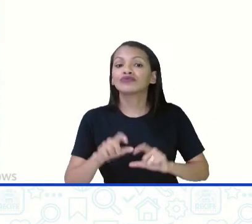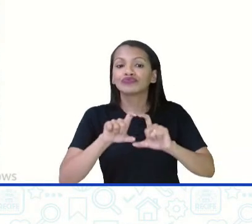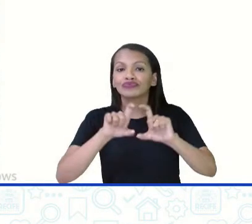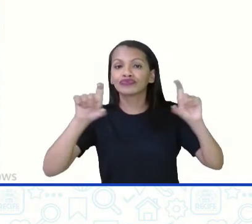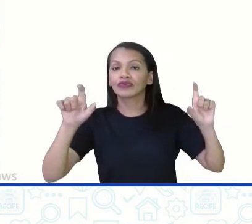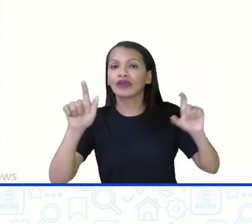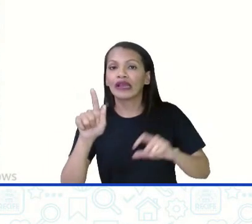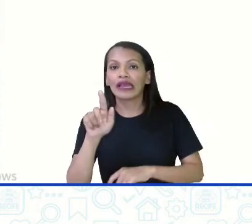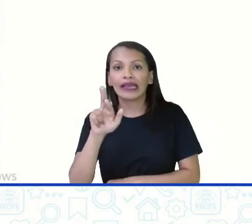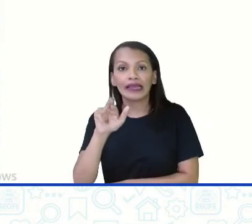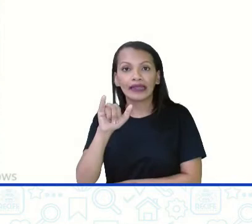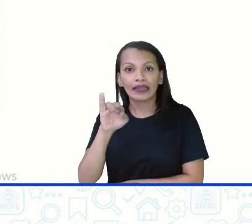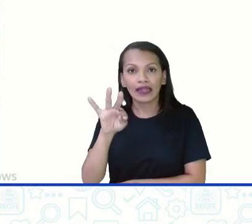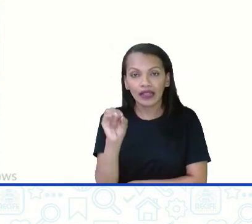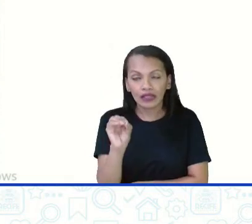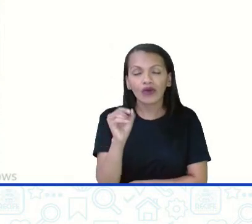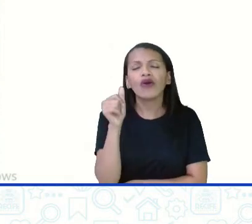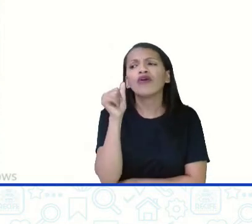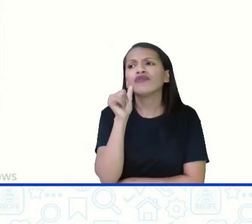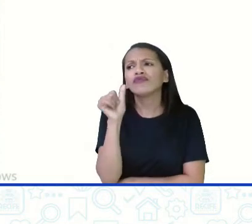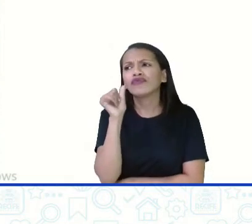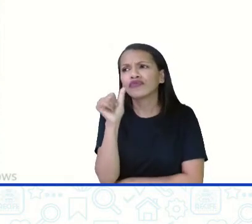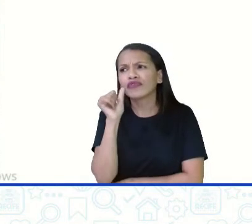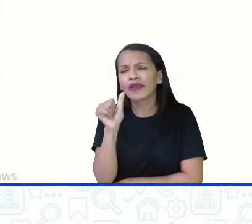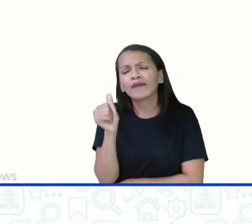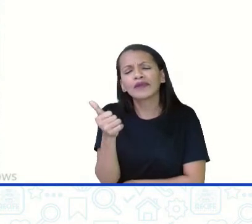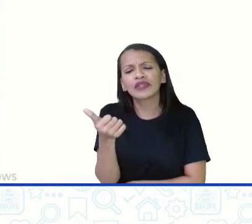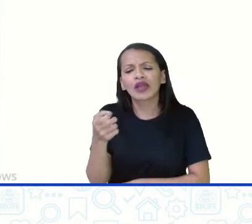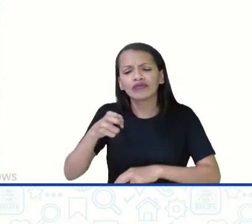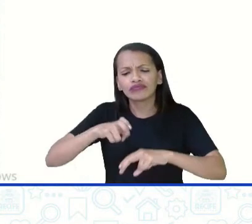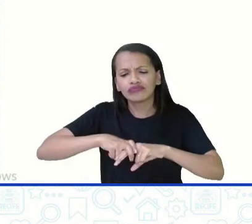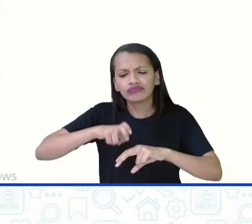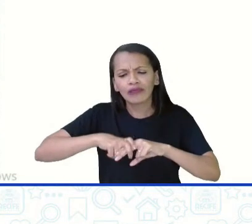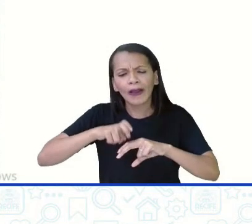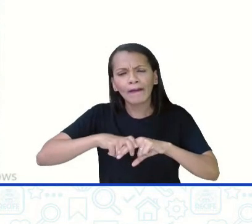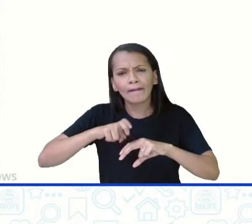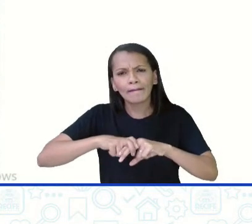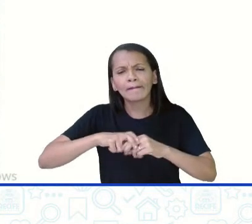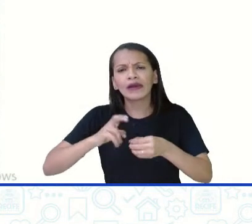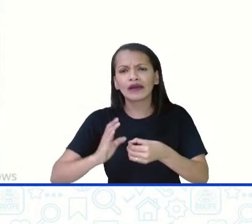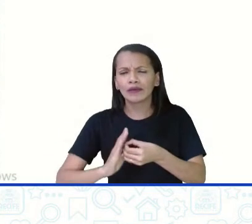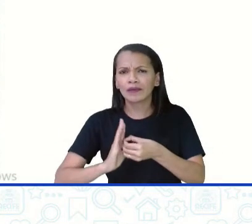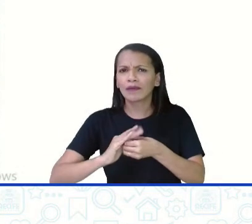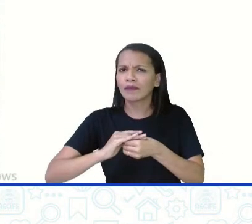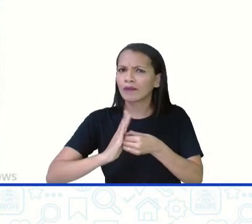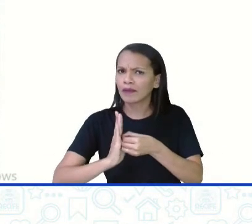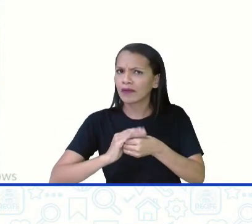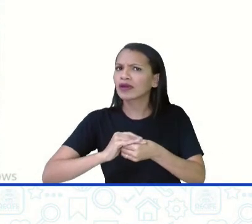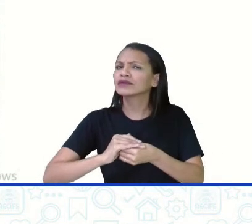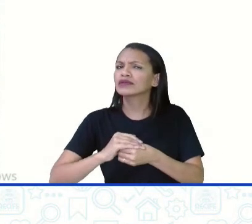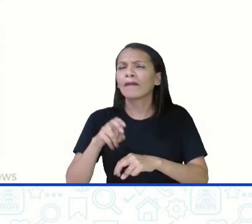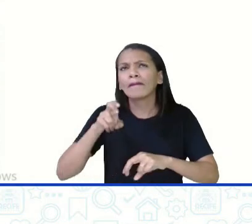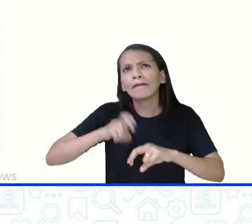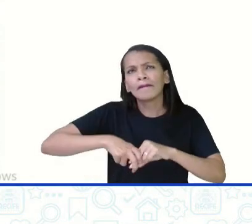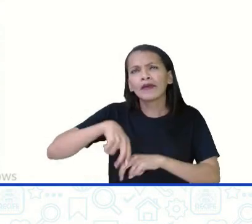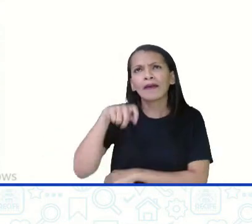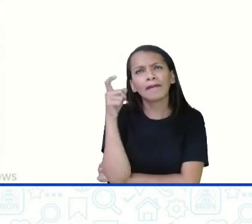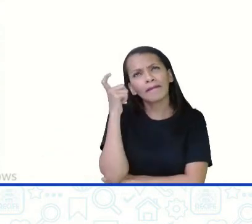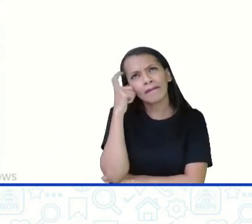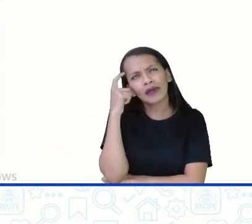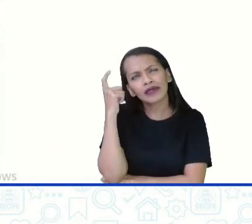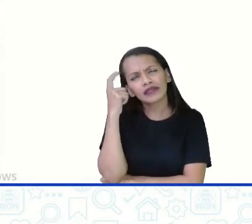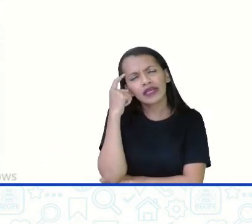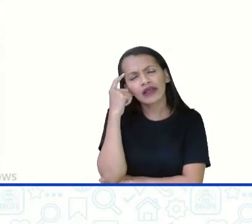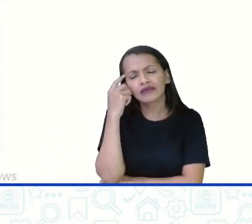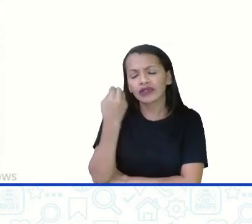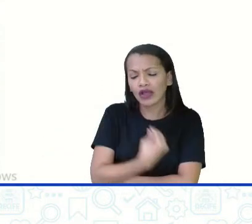ver Carol sentadinha no vaso sanitário, pensando na vida. Eis que ela olha o papel